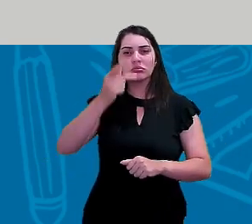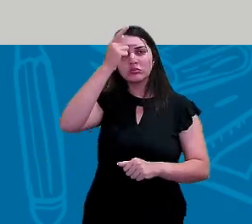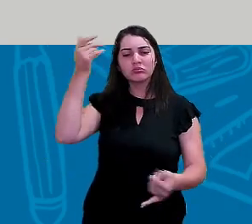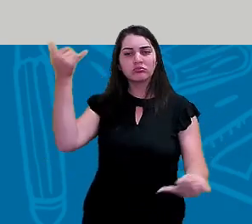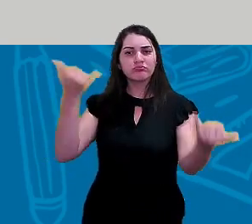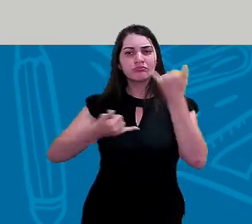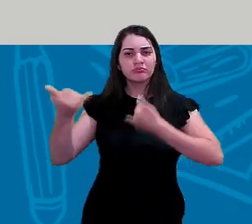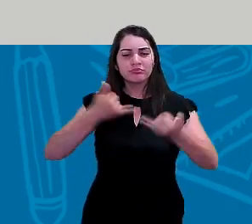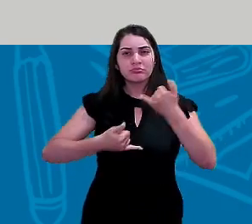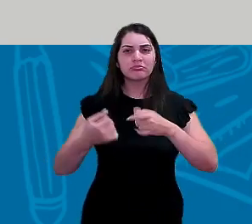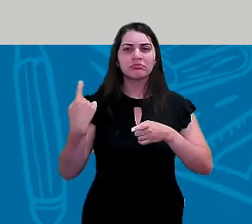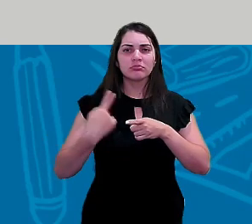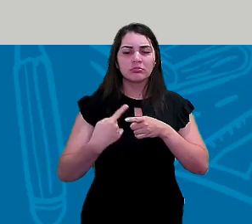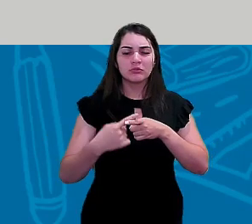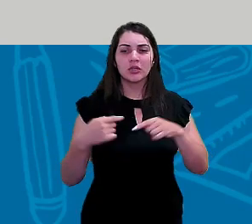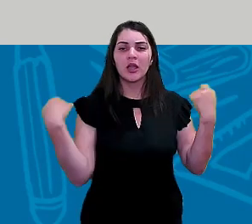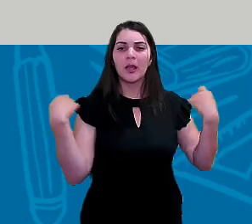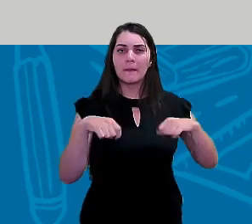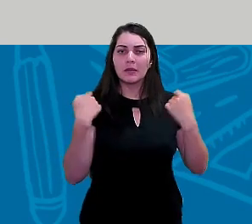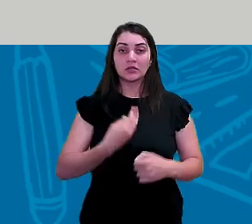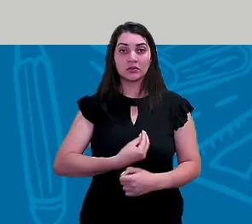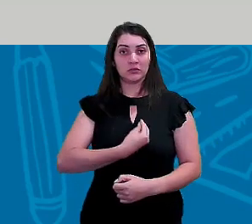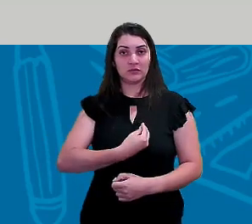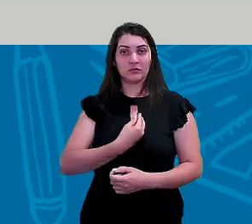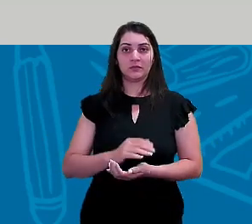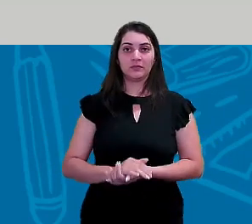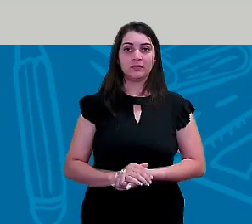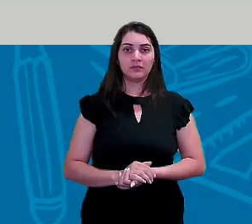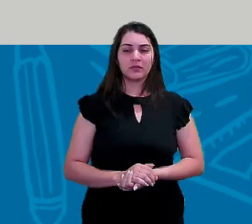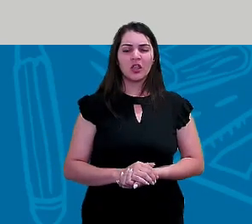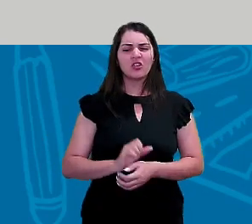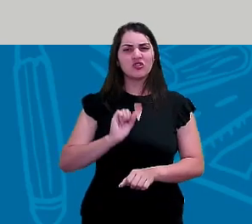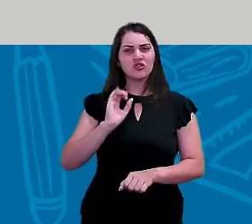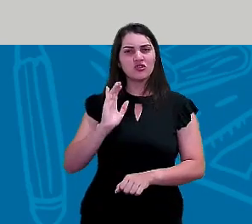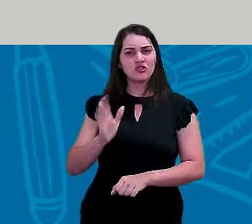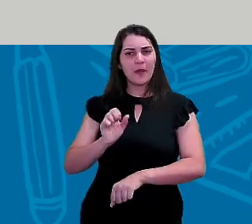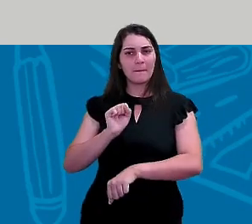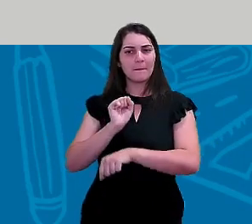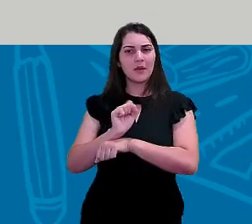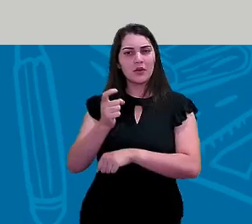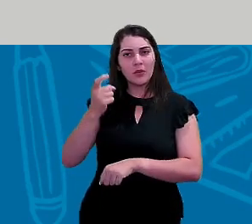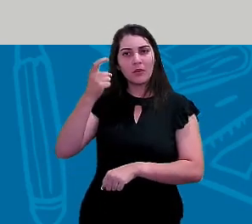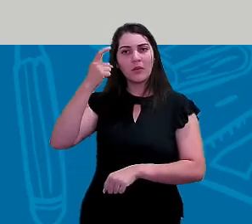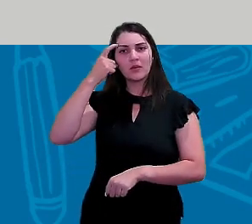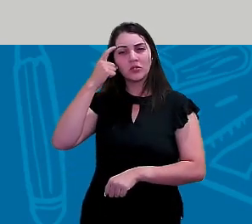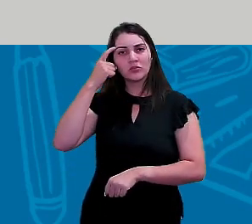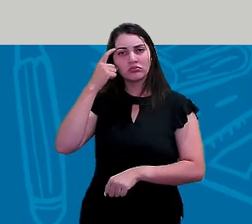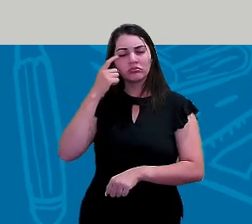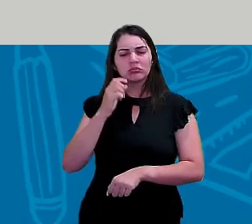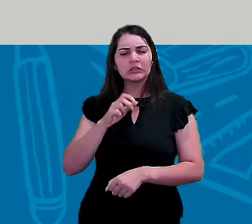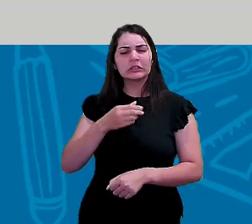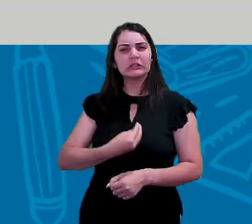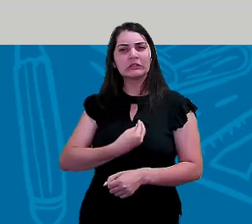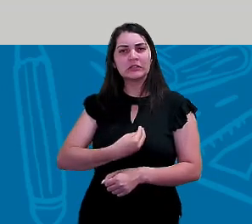isso é tão necessário para nossa sobrevivência? Você já parou para pensar? Você sobrevive sem beber água?